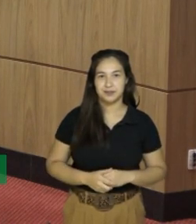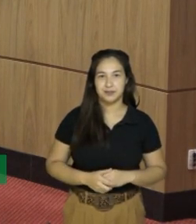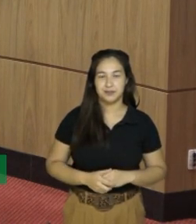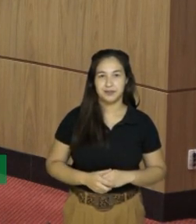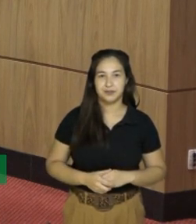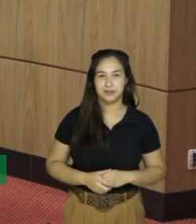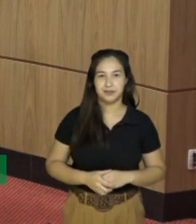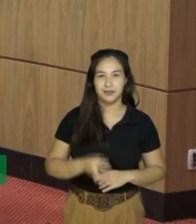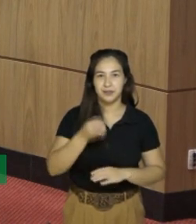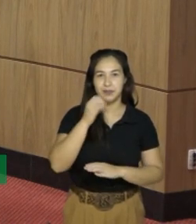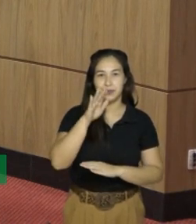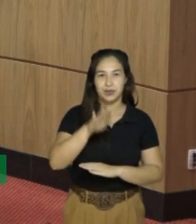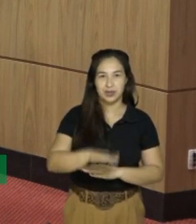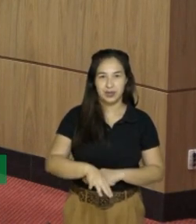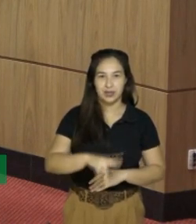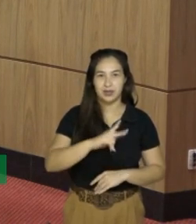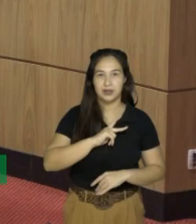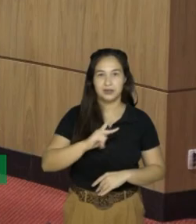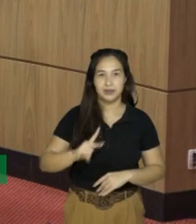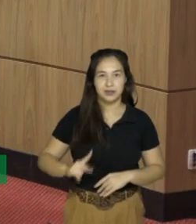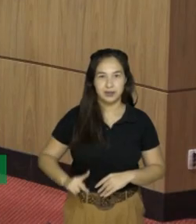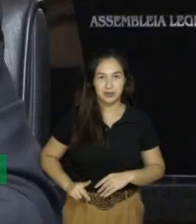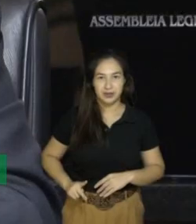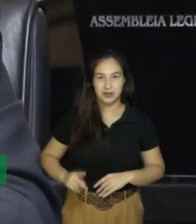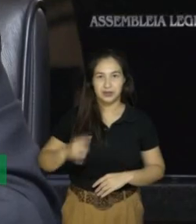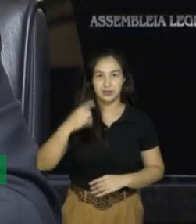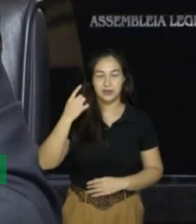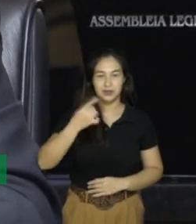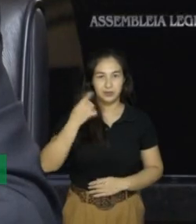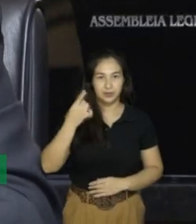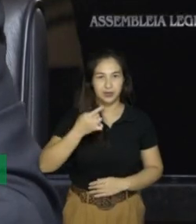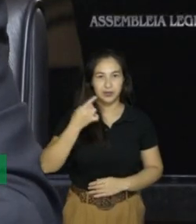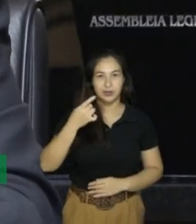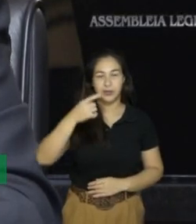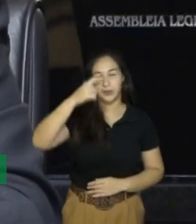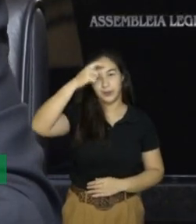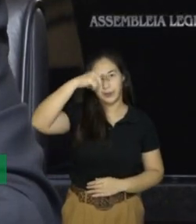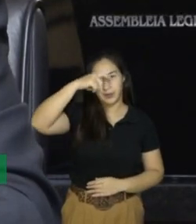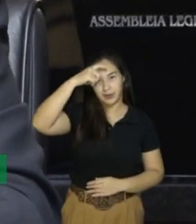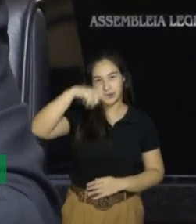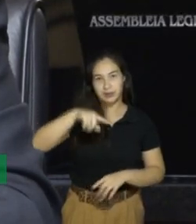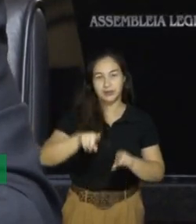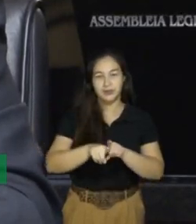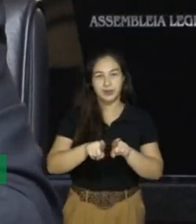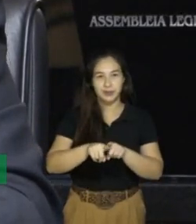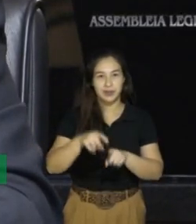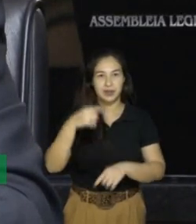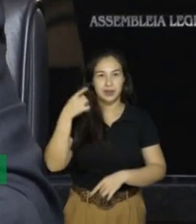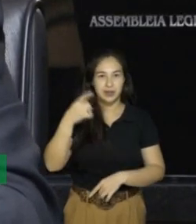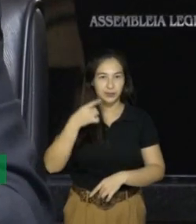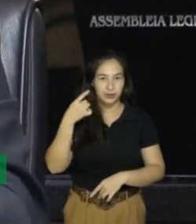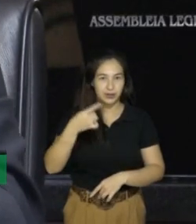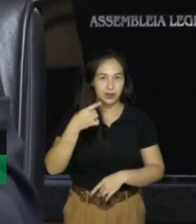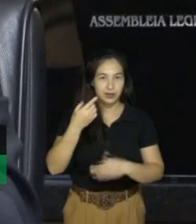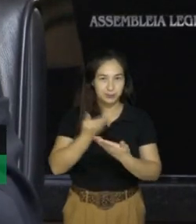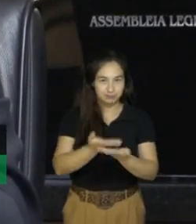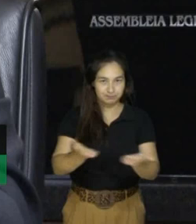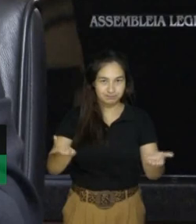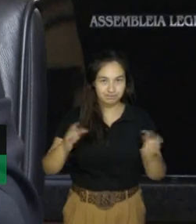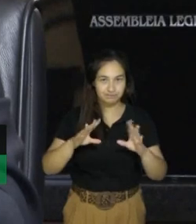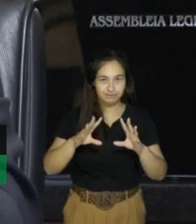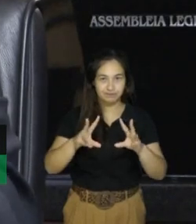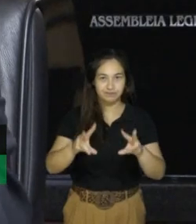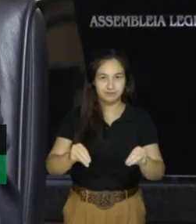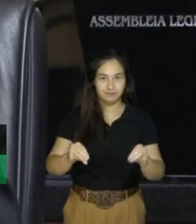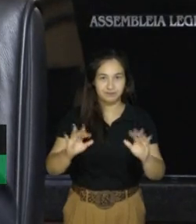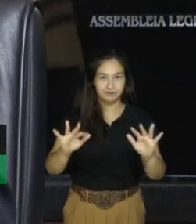Boa tarde senhor presidente Deputado Maurício scudirlac senhor dos deputados deputadas todos